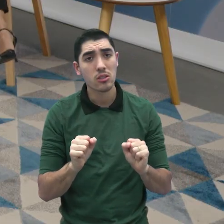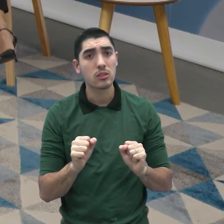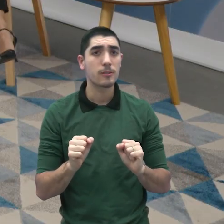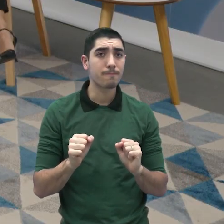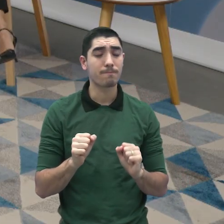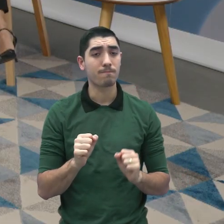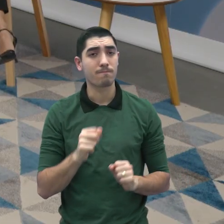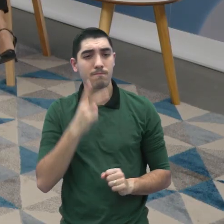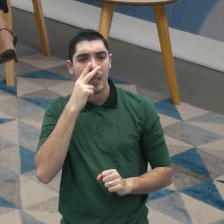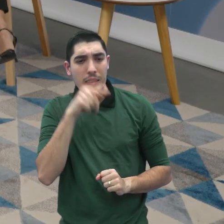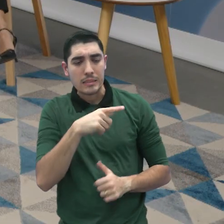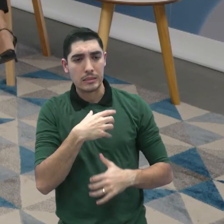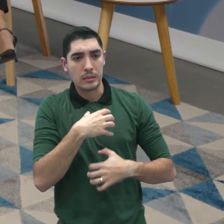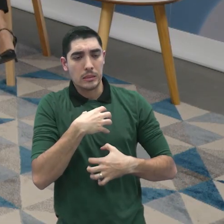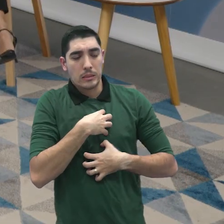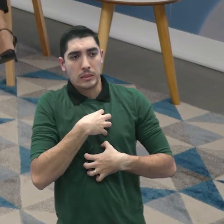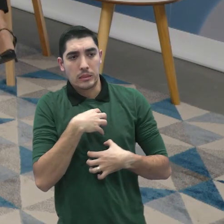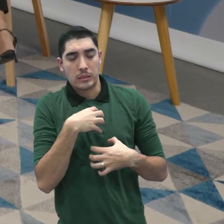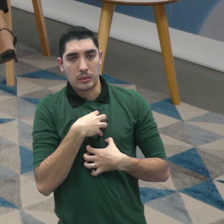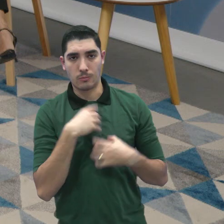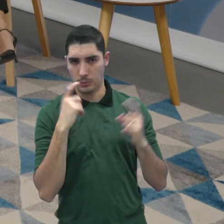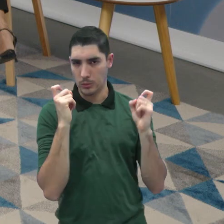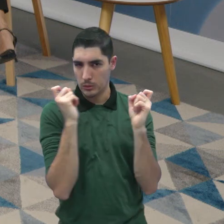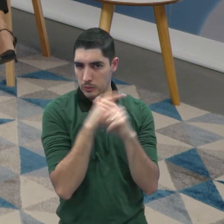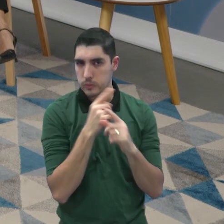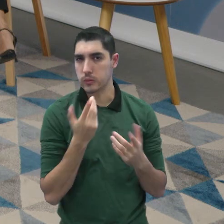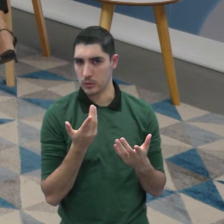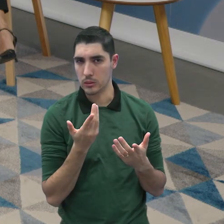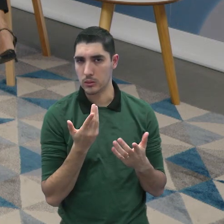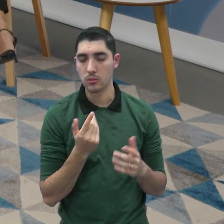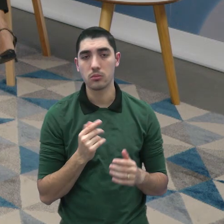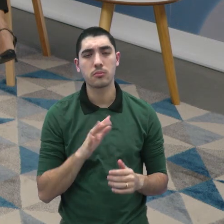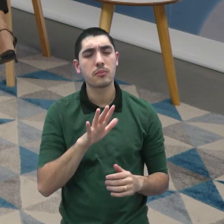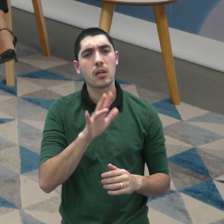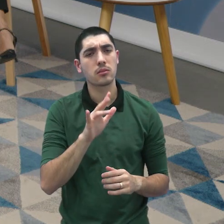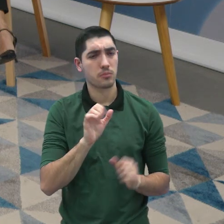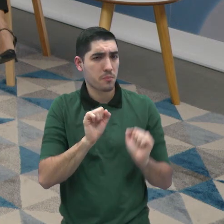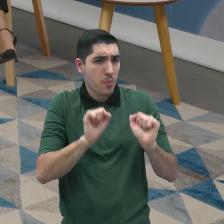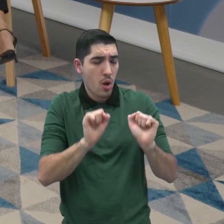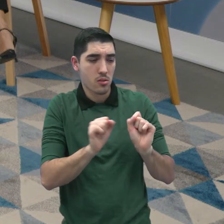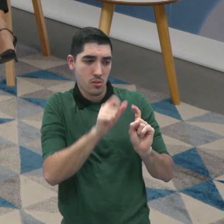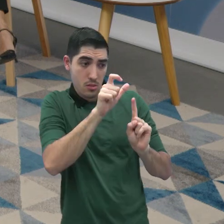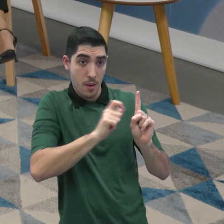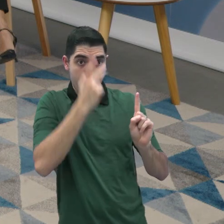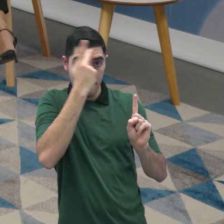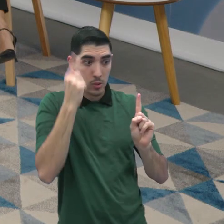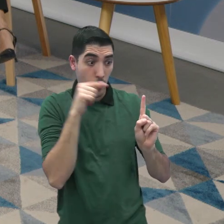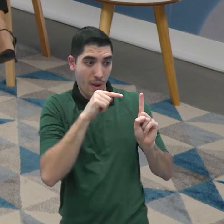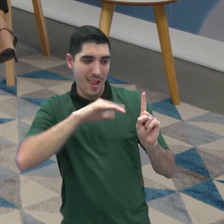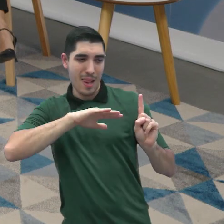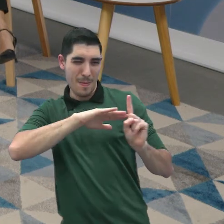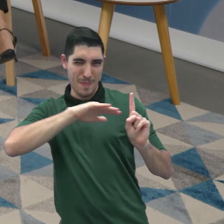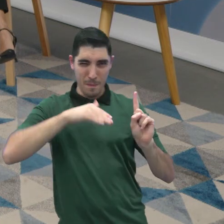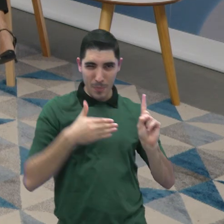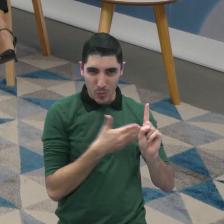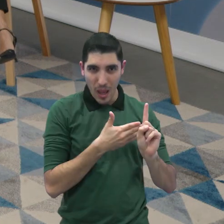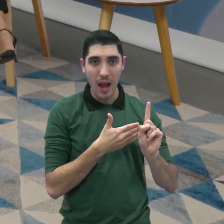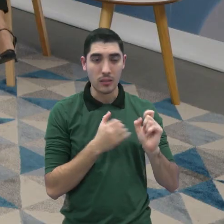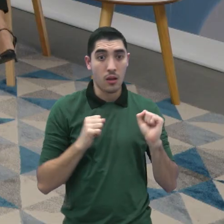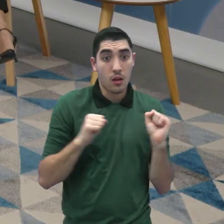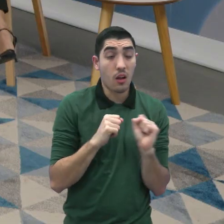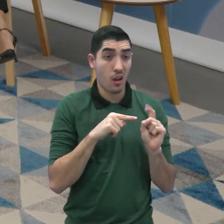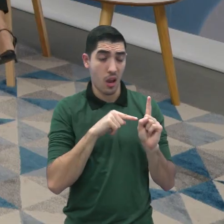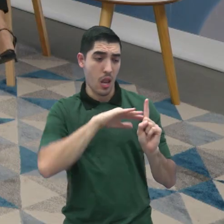como esses sentimentos mexem com a pessoa, mas a gente pode ter também por trás de uma pessoa muito fanática um ser humano